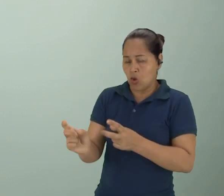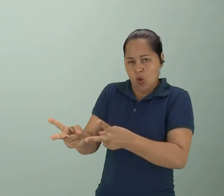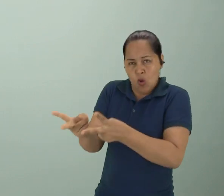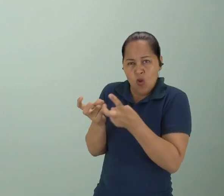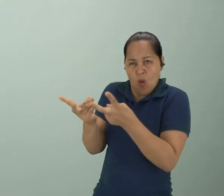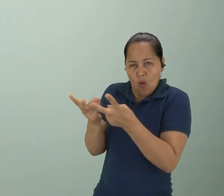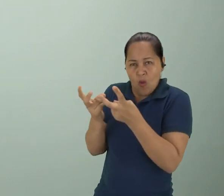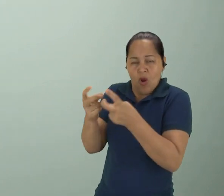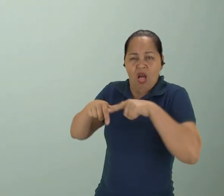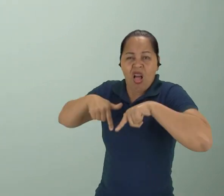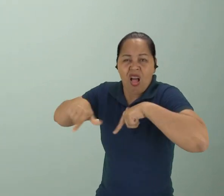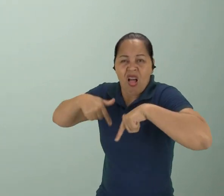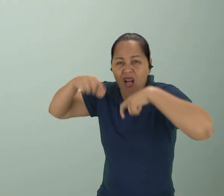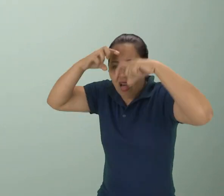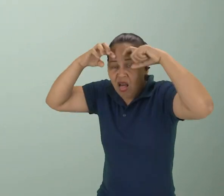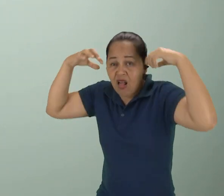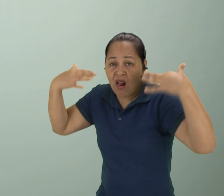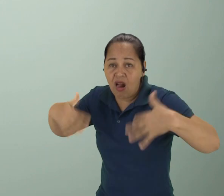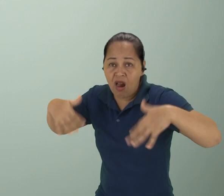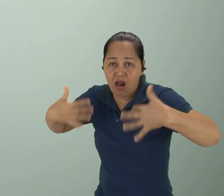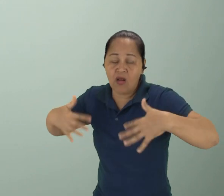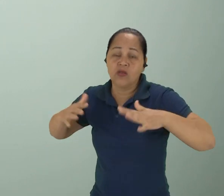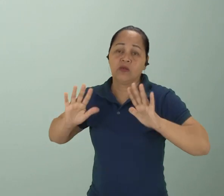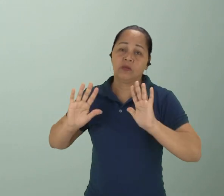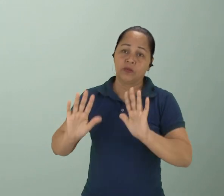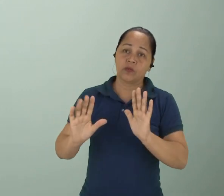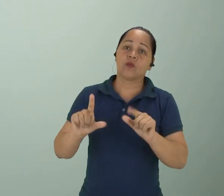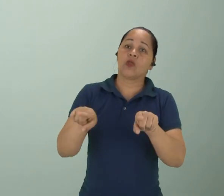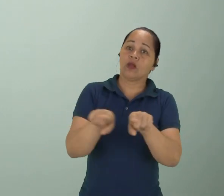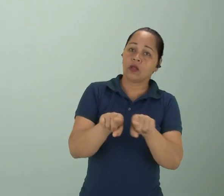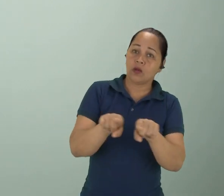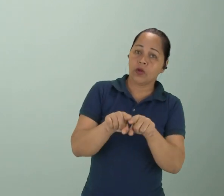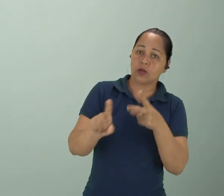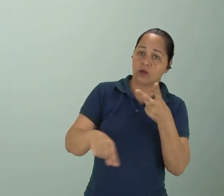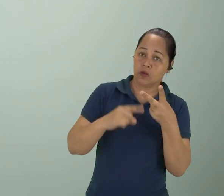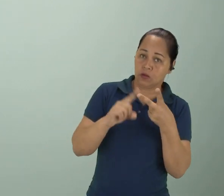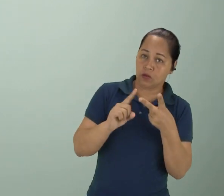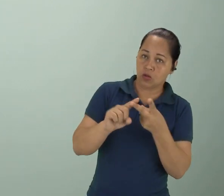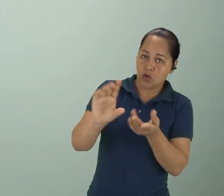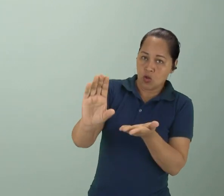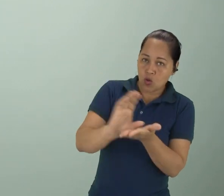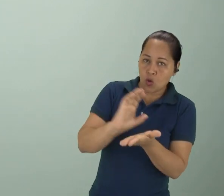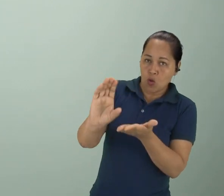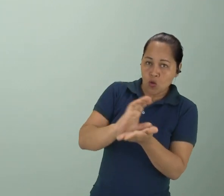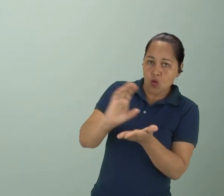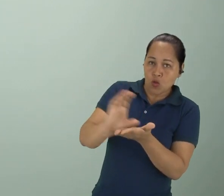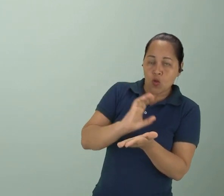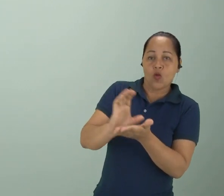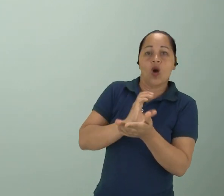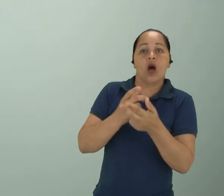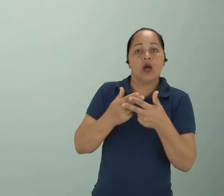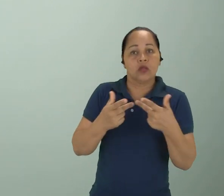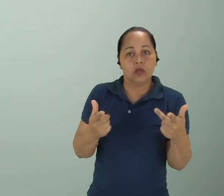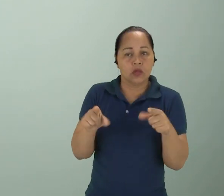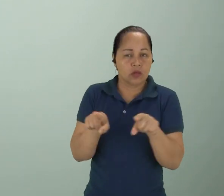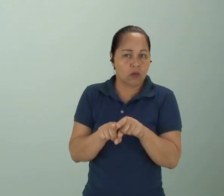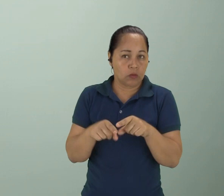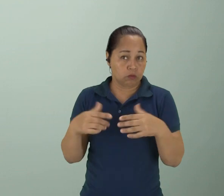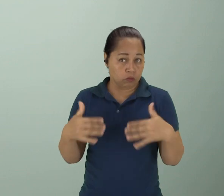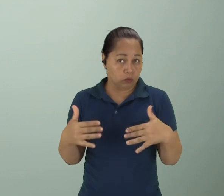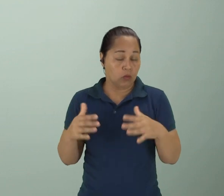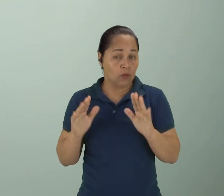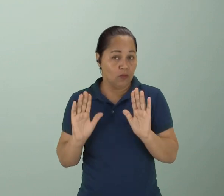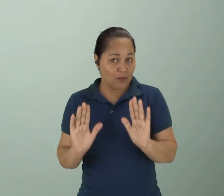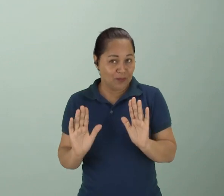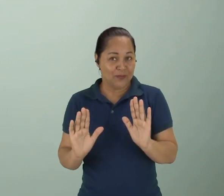e exploração de recursos de recursos naturais a lei do capital capitalismo selvagem lá